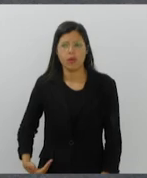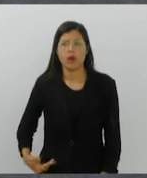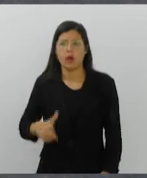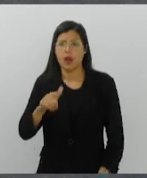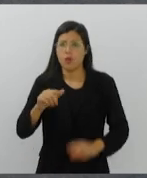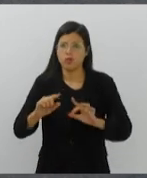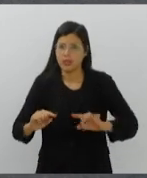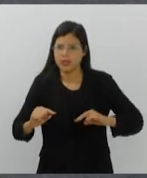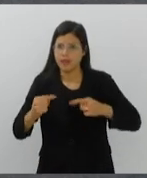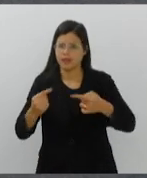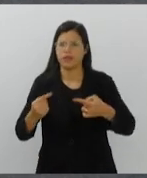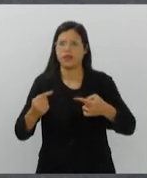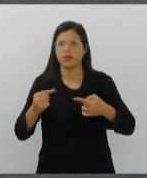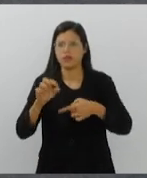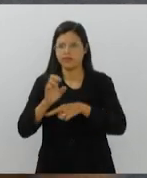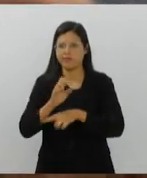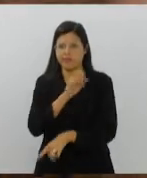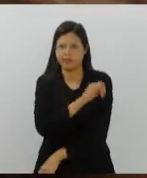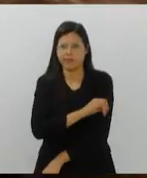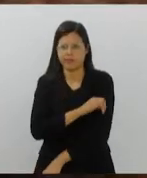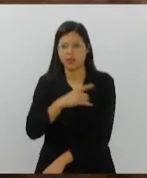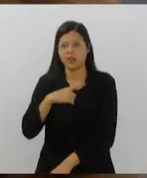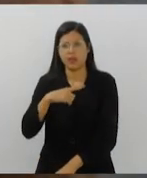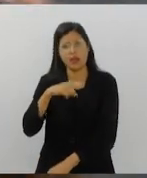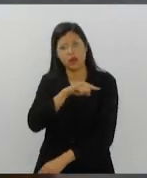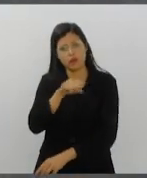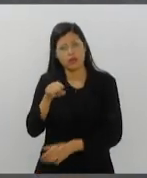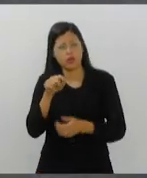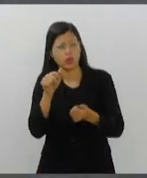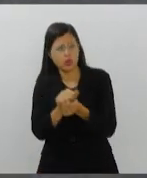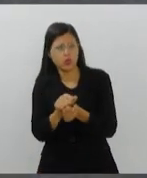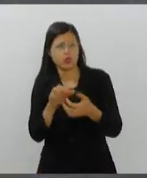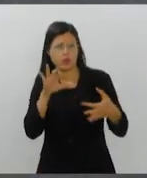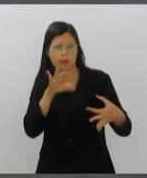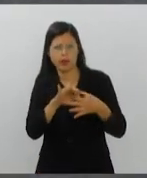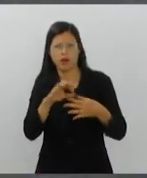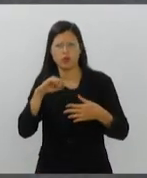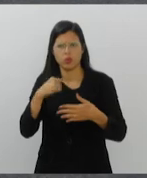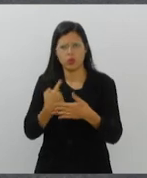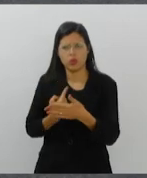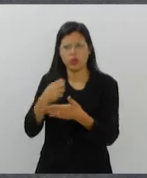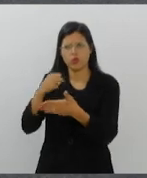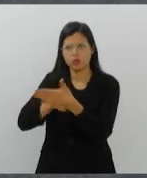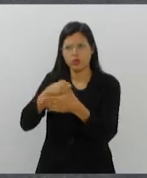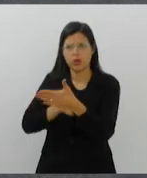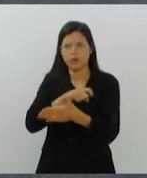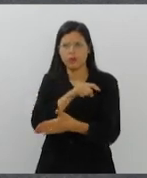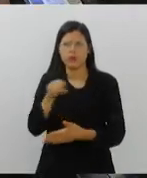e vocês fazem parte disso, pode ter certeza, porque nós vamos estar lutando por vocês.